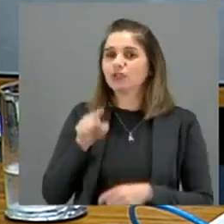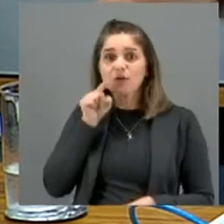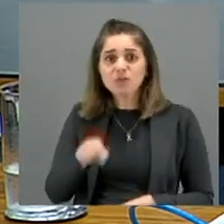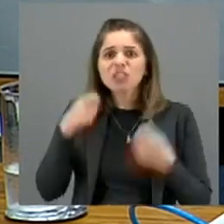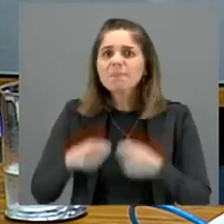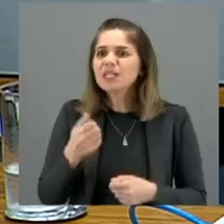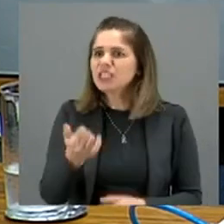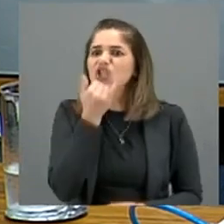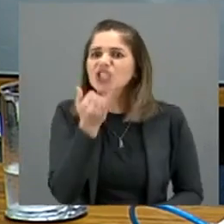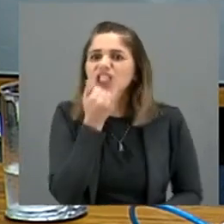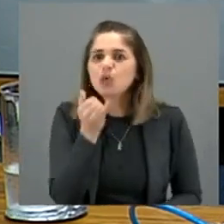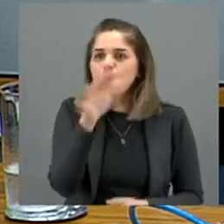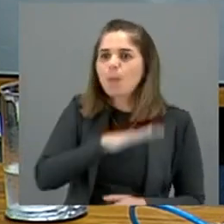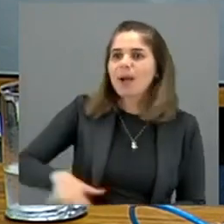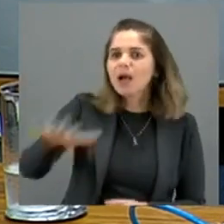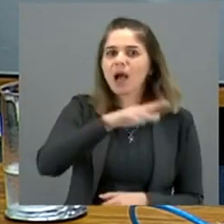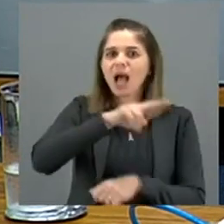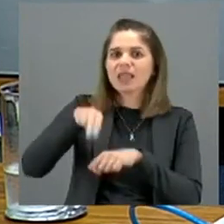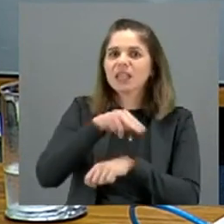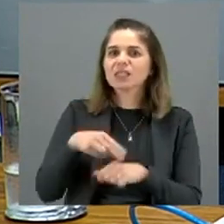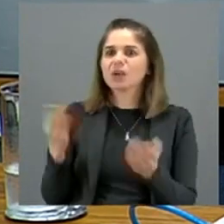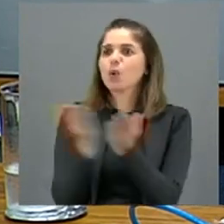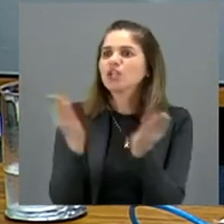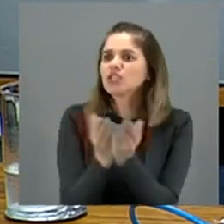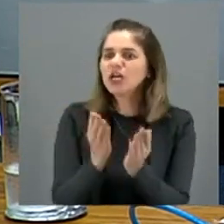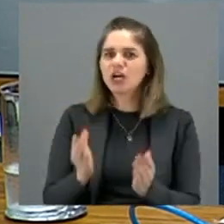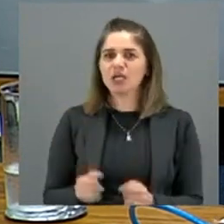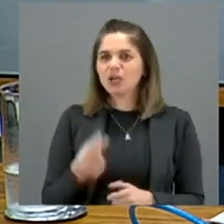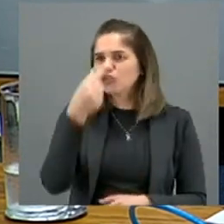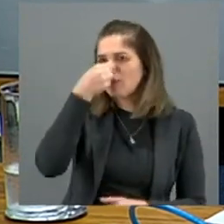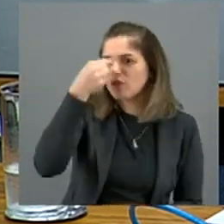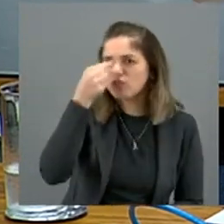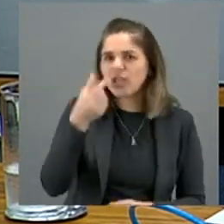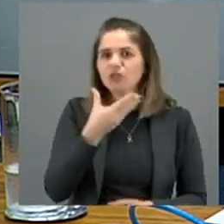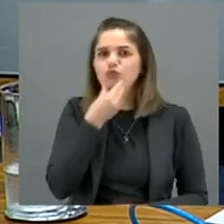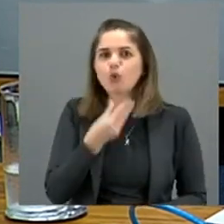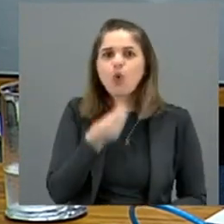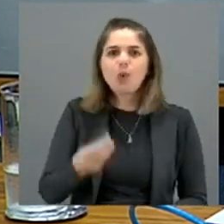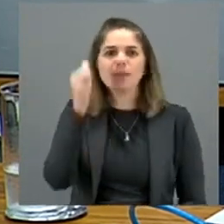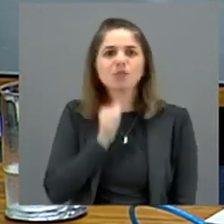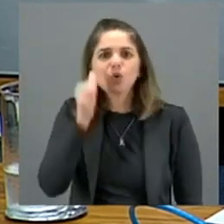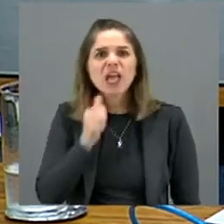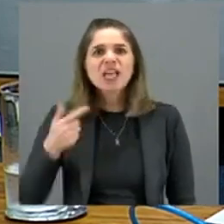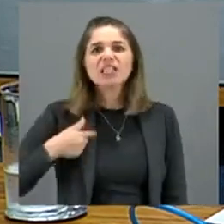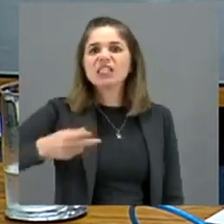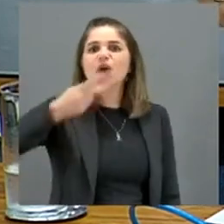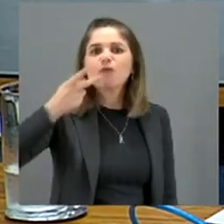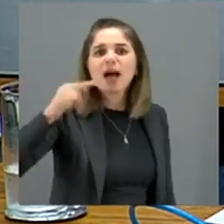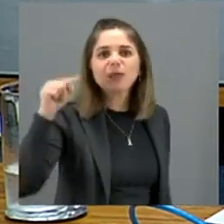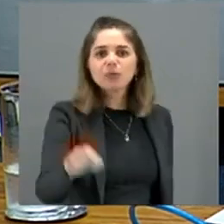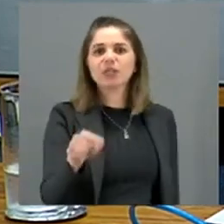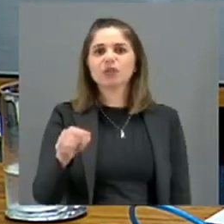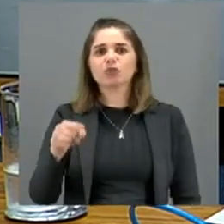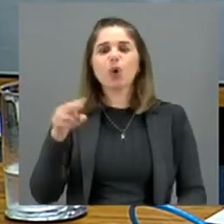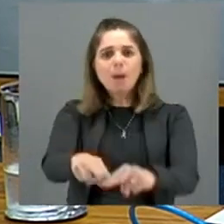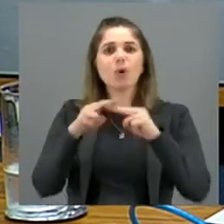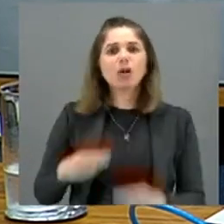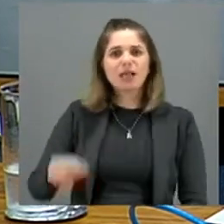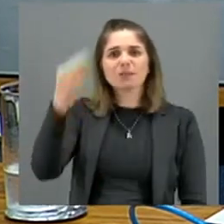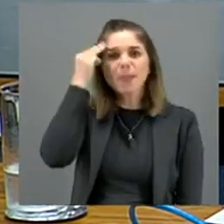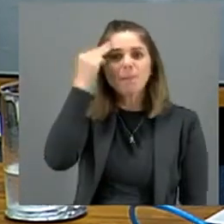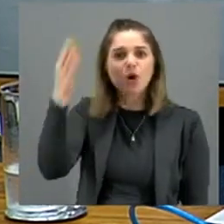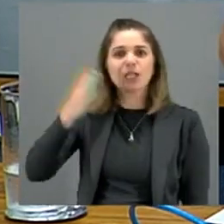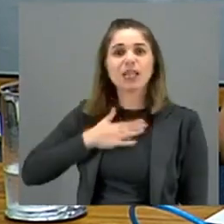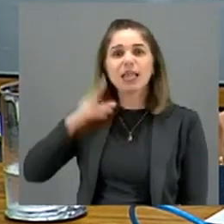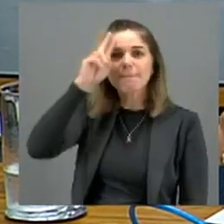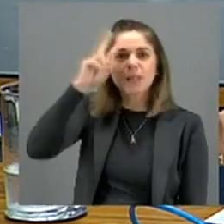essa nação cristã de evangélicos, de homens e mulheres, e eu faço isso pela memória da minha mãe, da